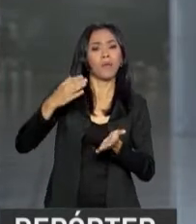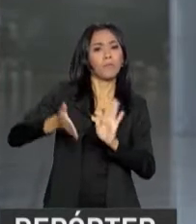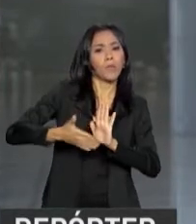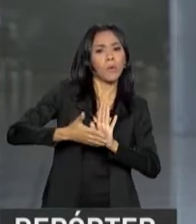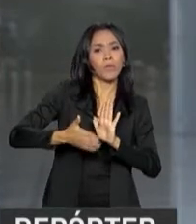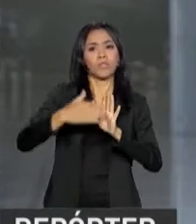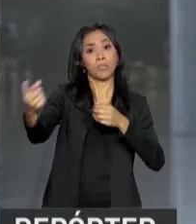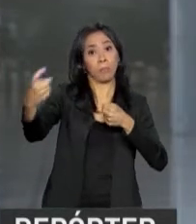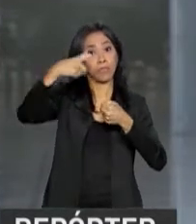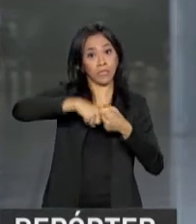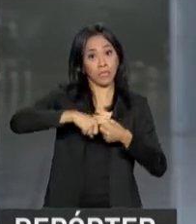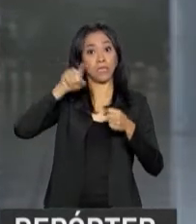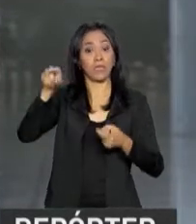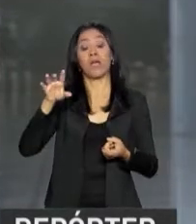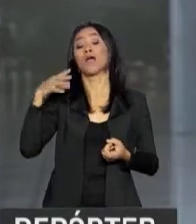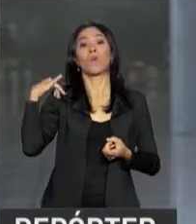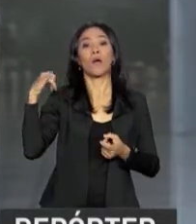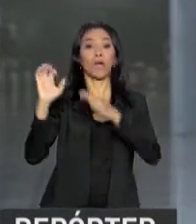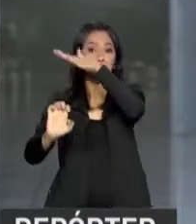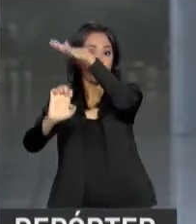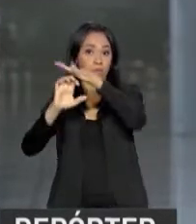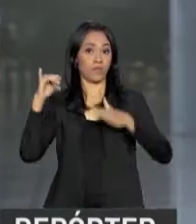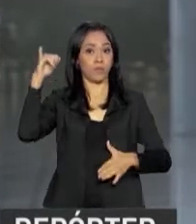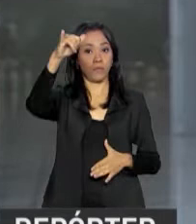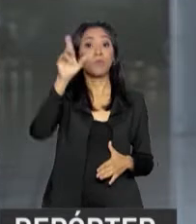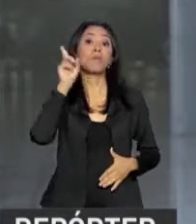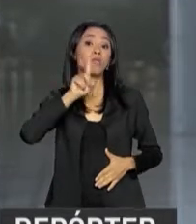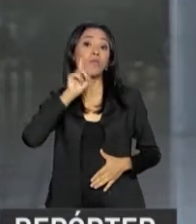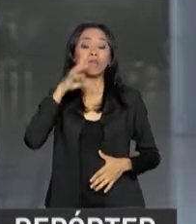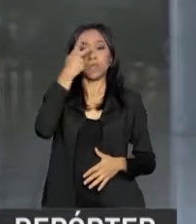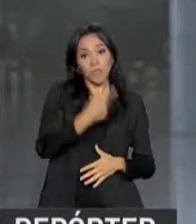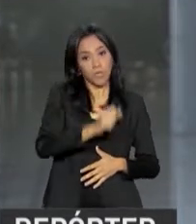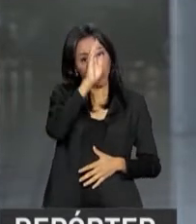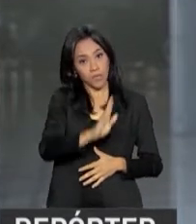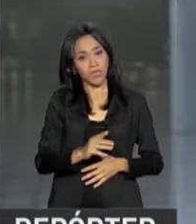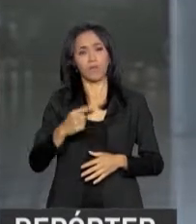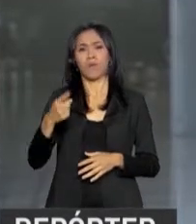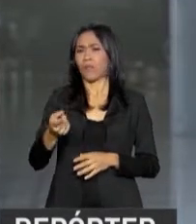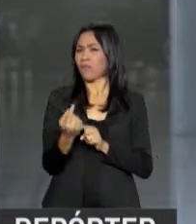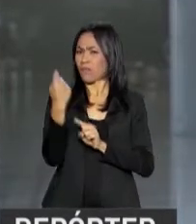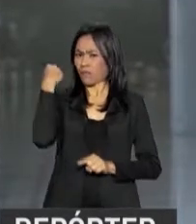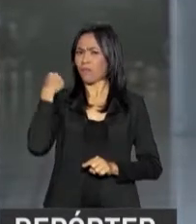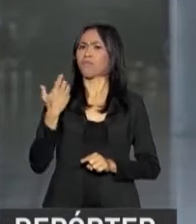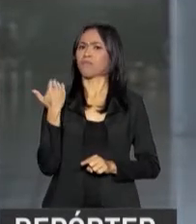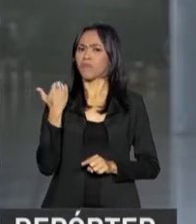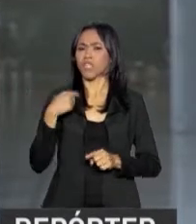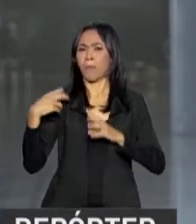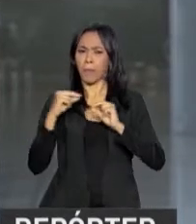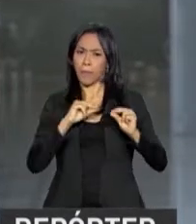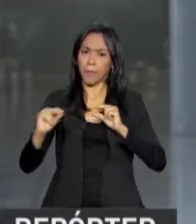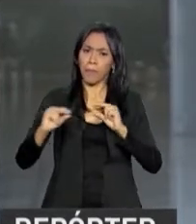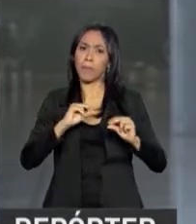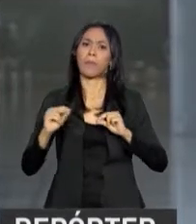americana boeing ea brasileira embraer desde dezembro as empresas discutem uma possível parceria que poderia criar uma